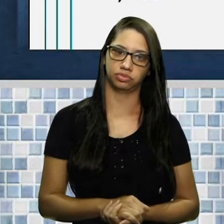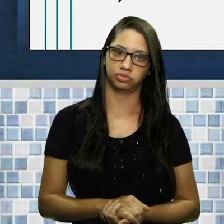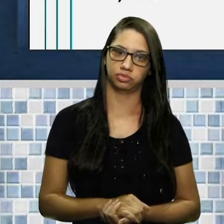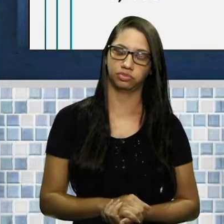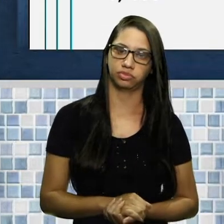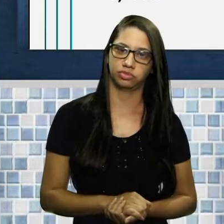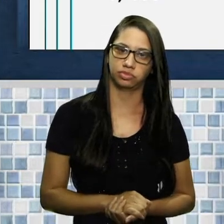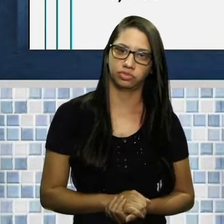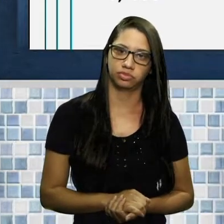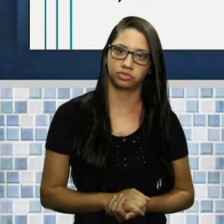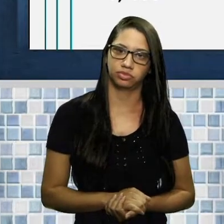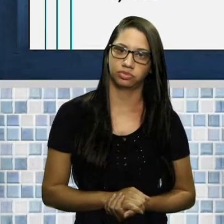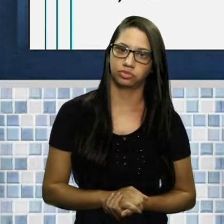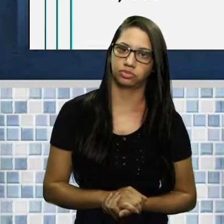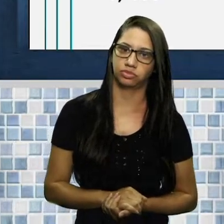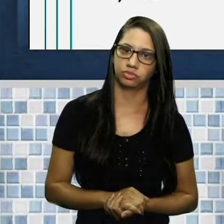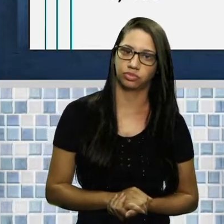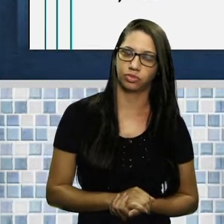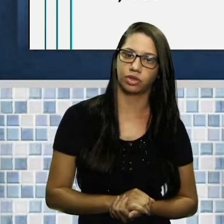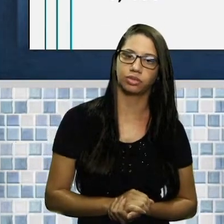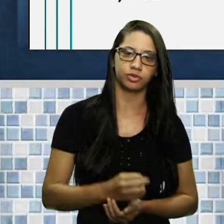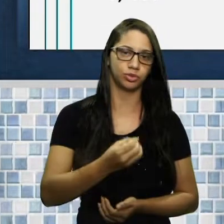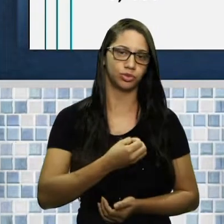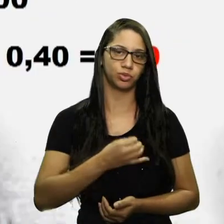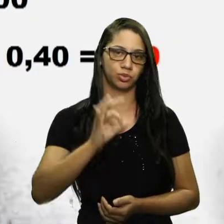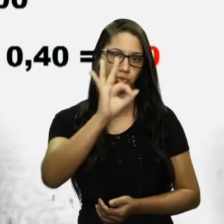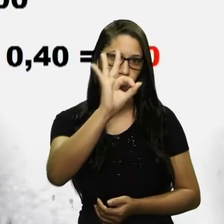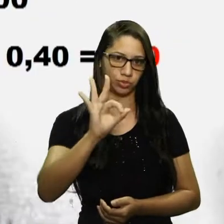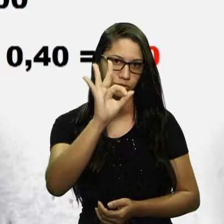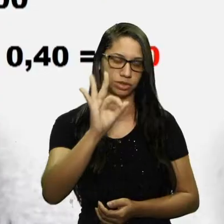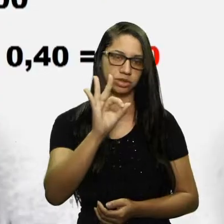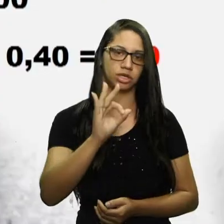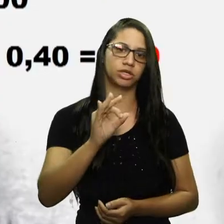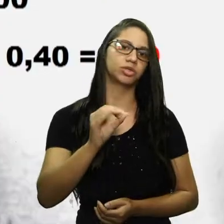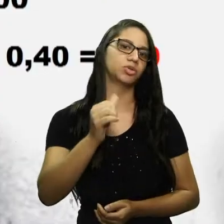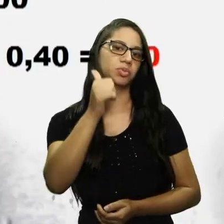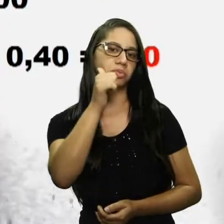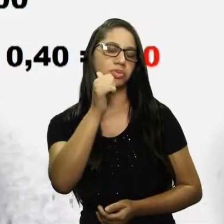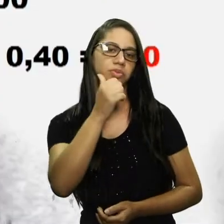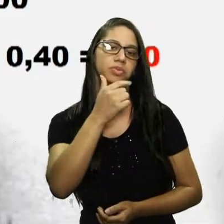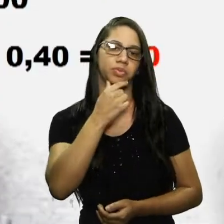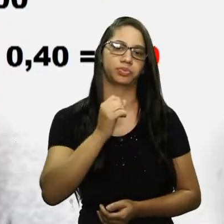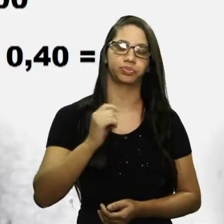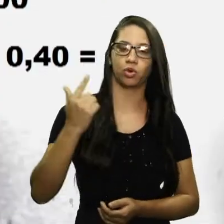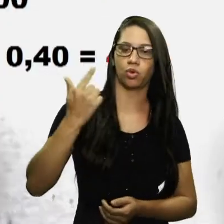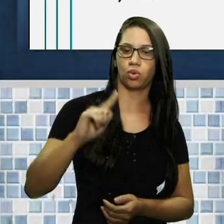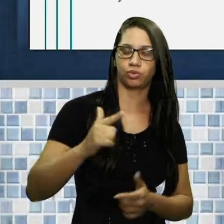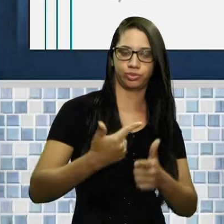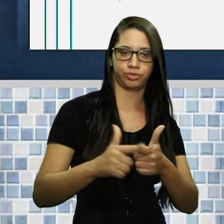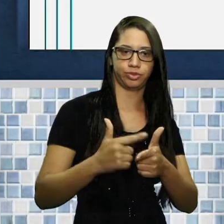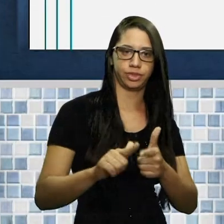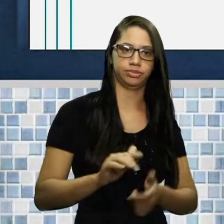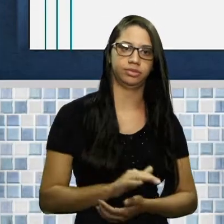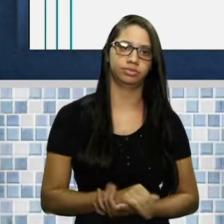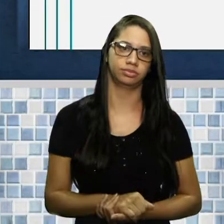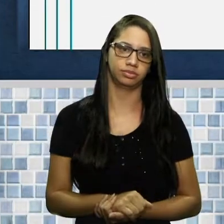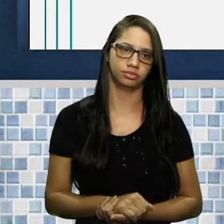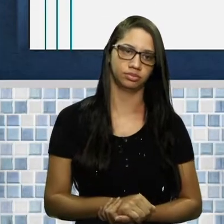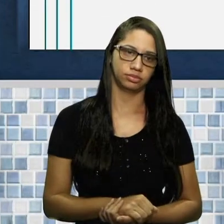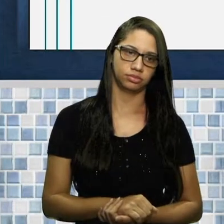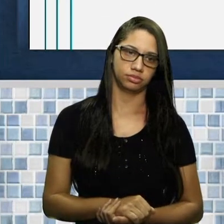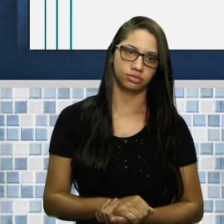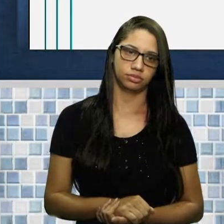e fazer a porcentagem entre o número de meninas e o número de meninos. No slide, vamos ver uma outra solução, problema. Então, temos